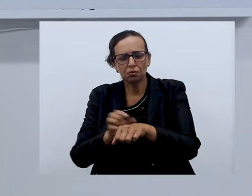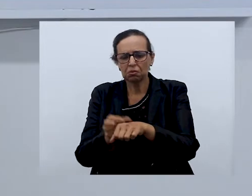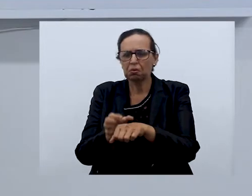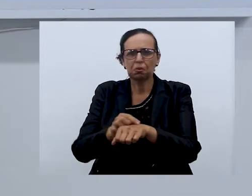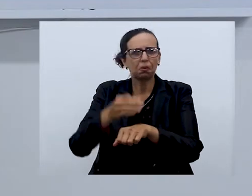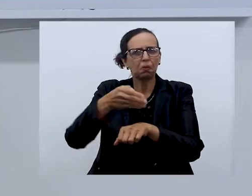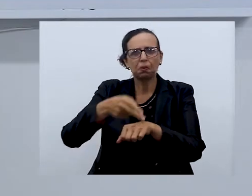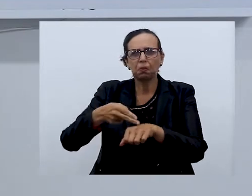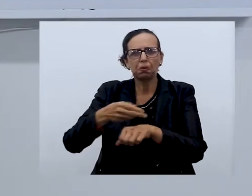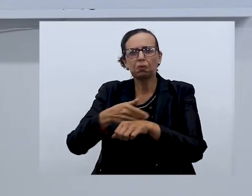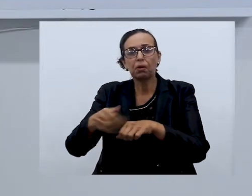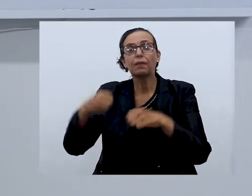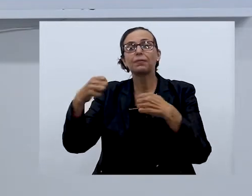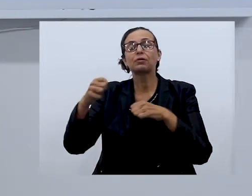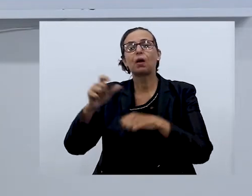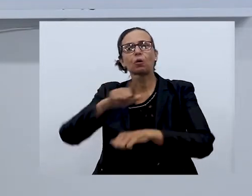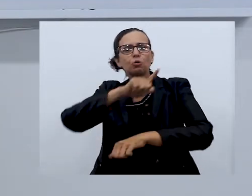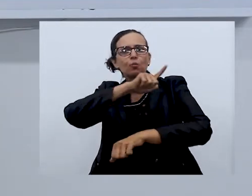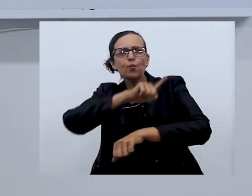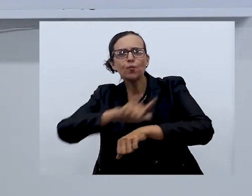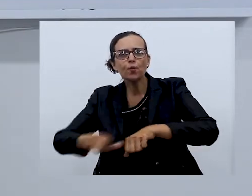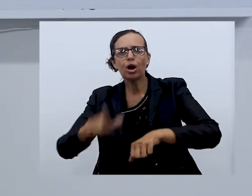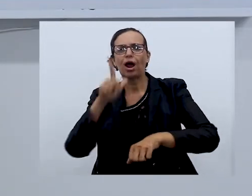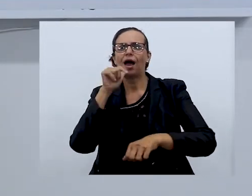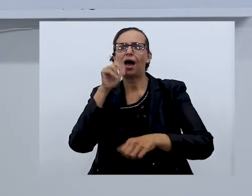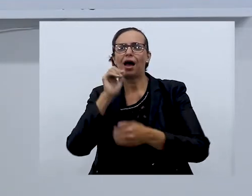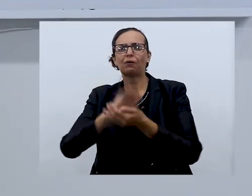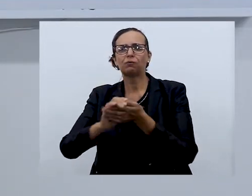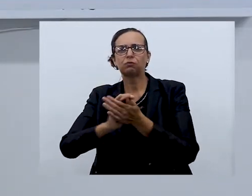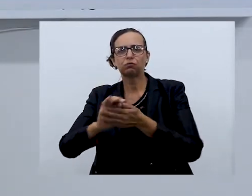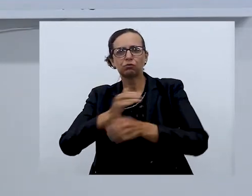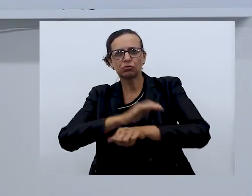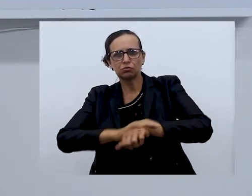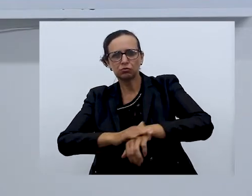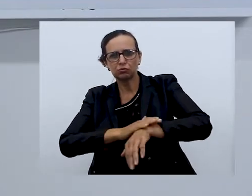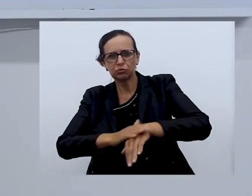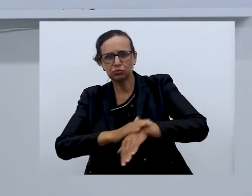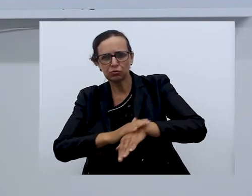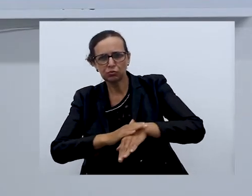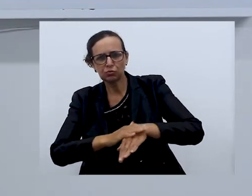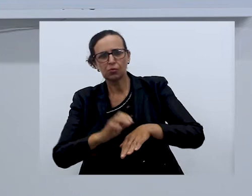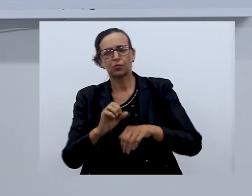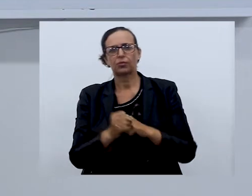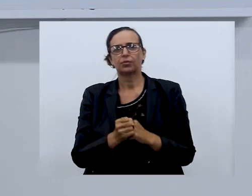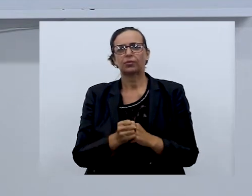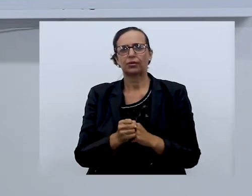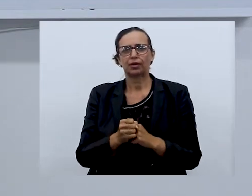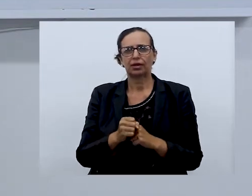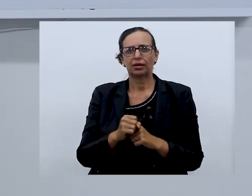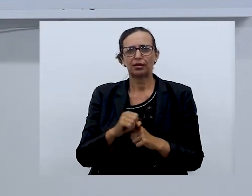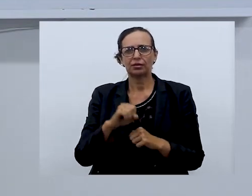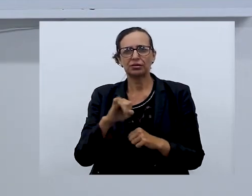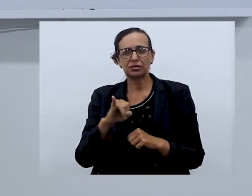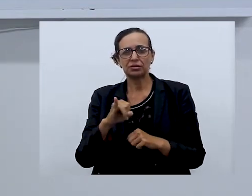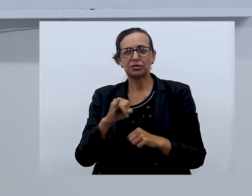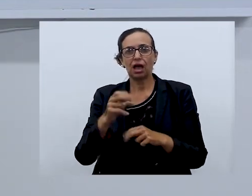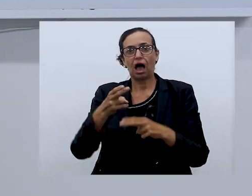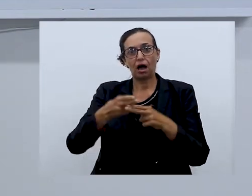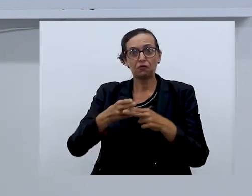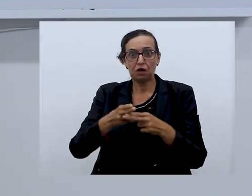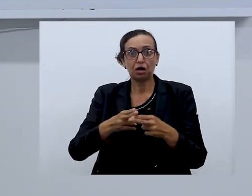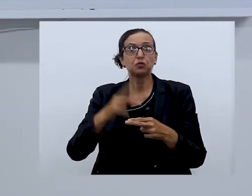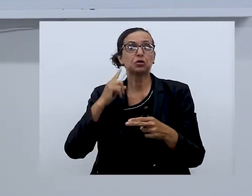aconteça algum tipo de ferimento na sua pele, você precisa higienizar bastante o local com água e sabão. E caso o objeto